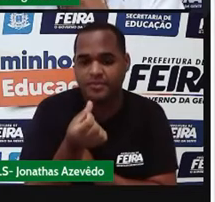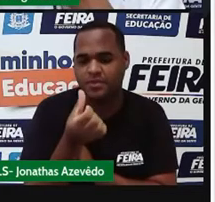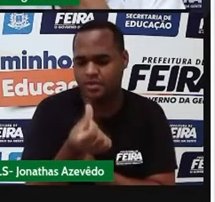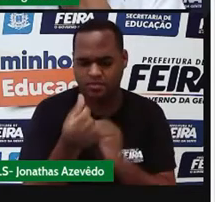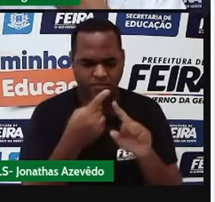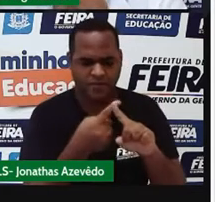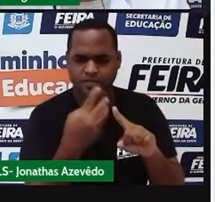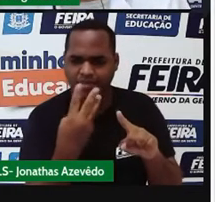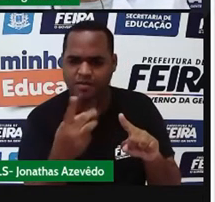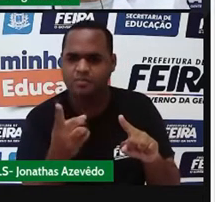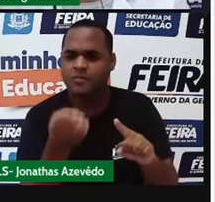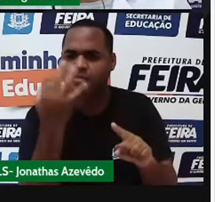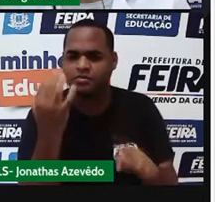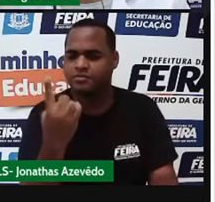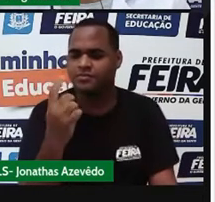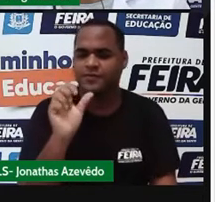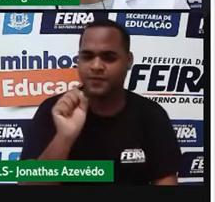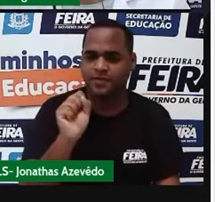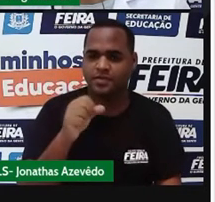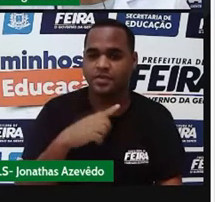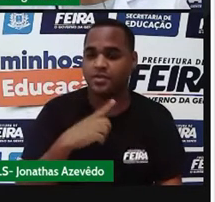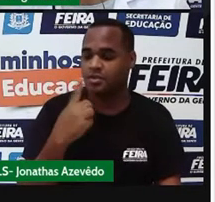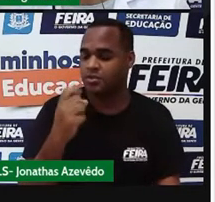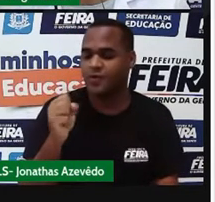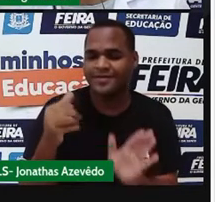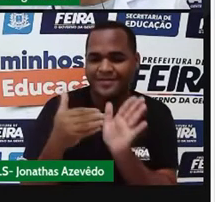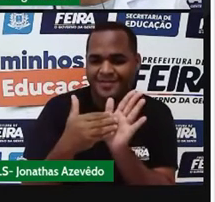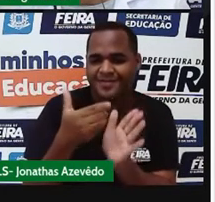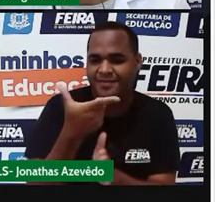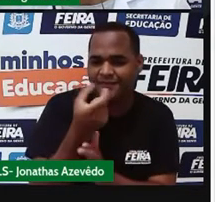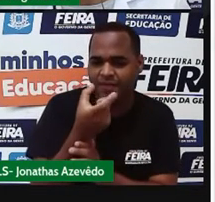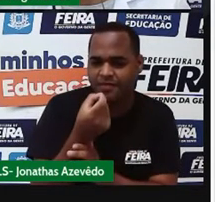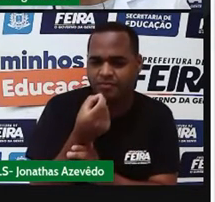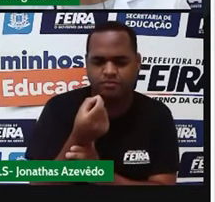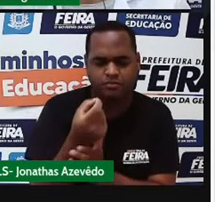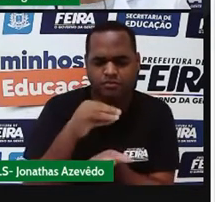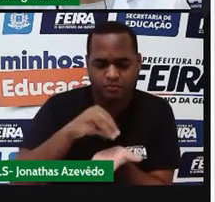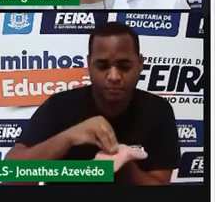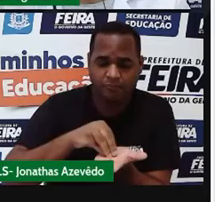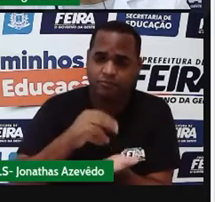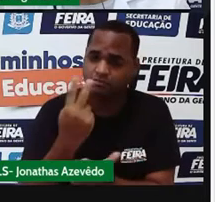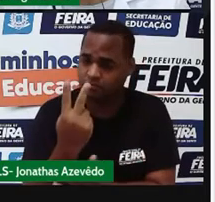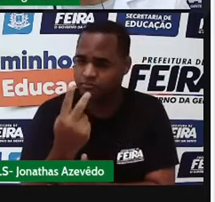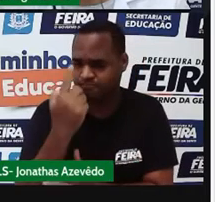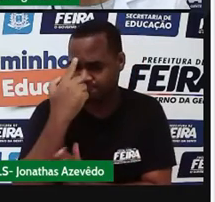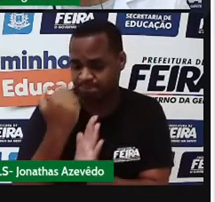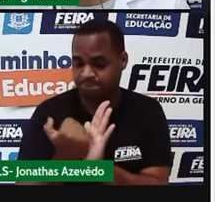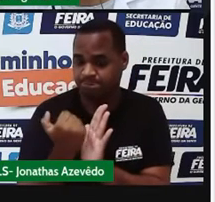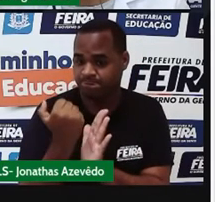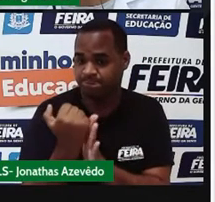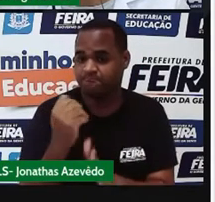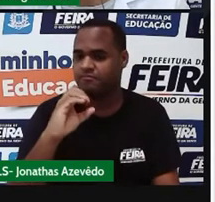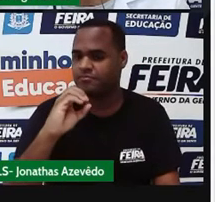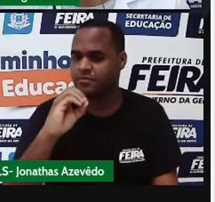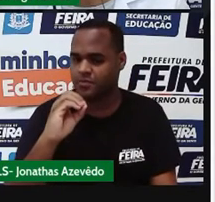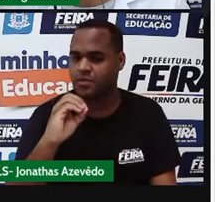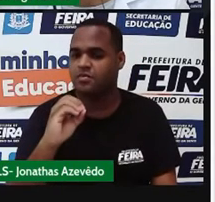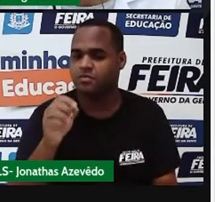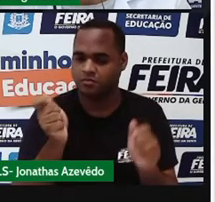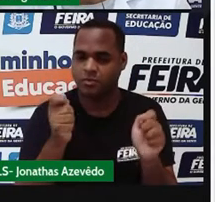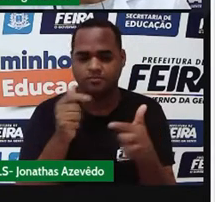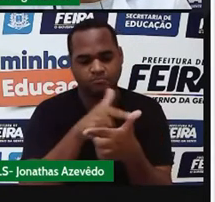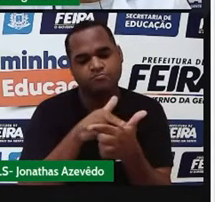da 18:18 para chegar no 20 falta dois e aí vamos acrescentar 110 para dividir de